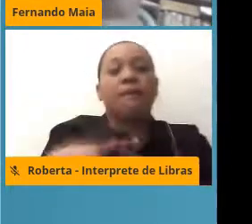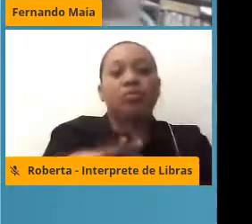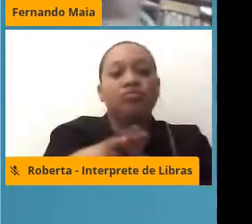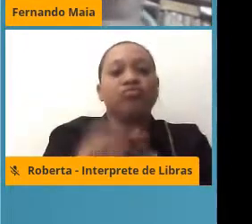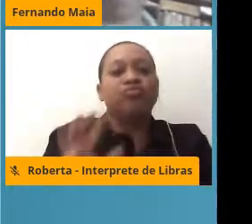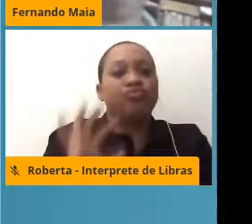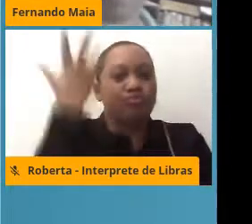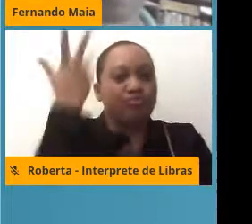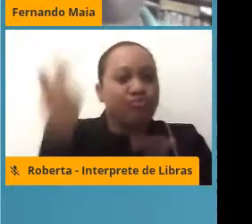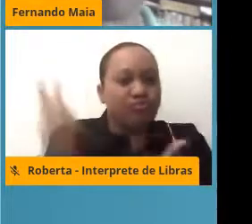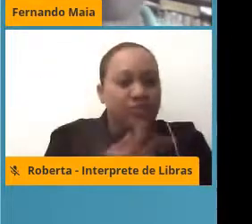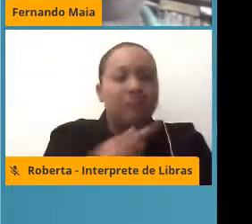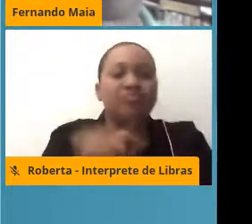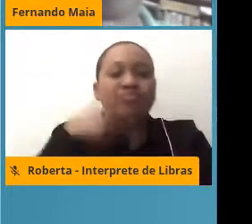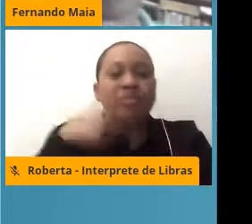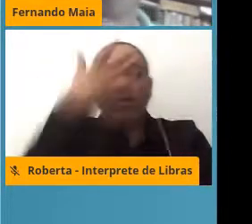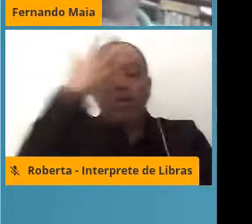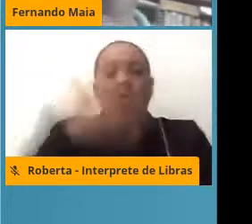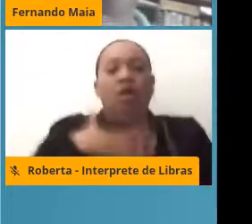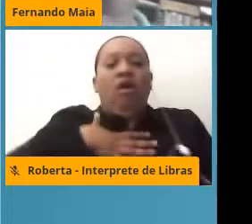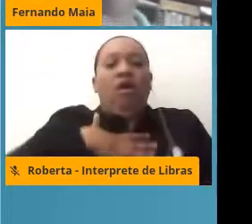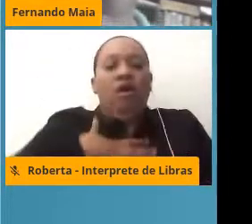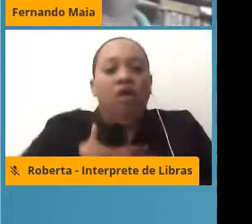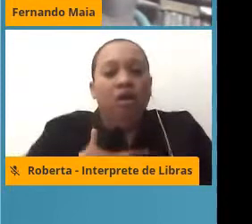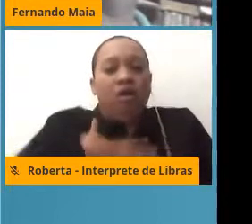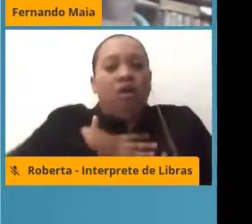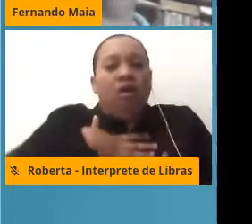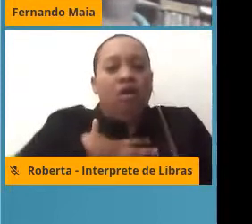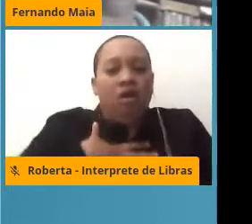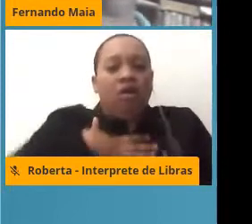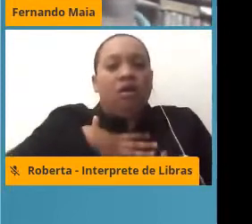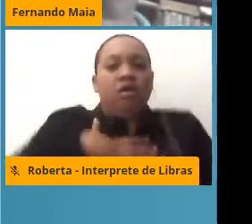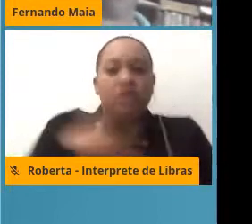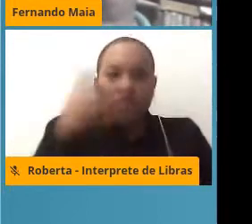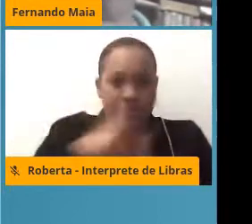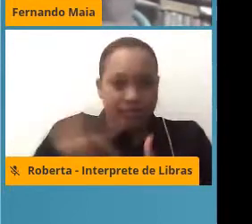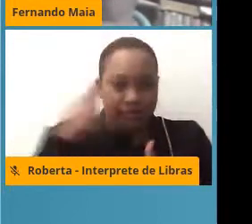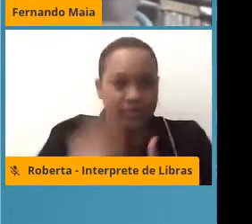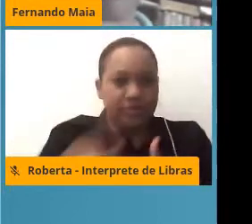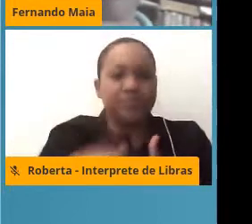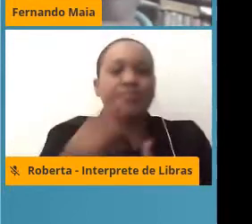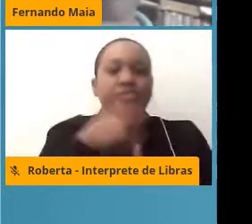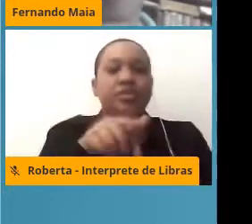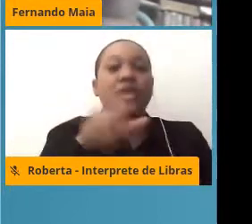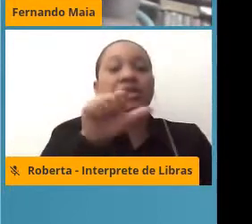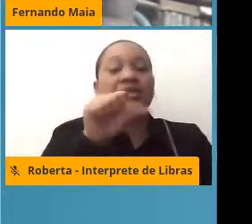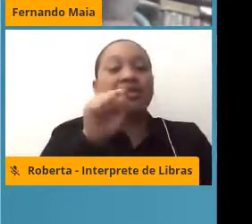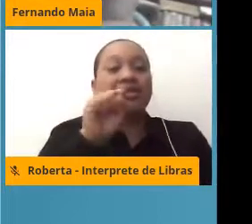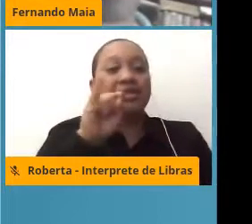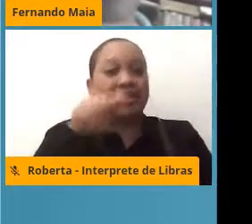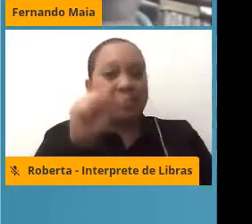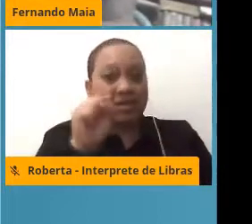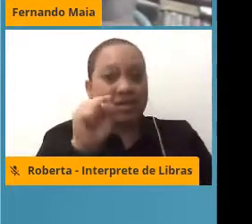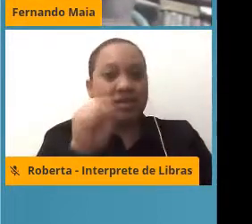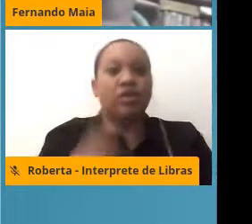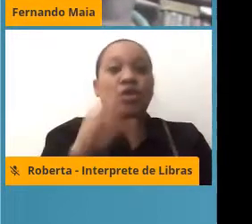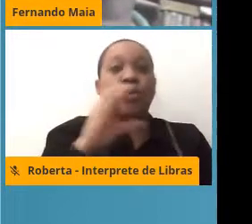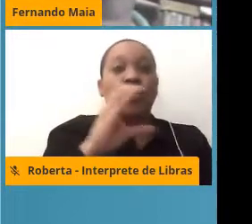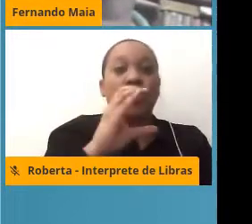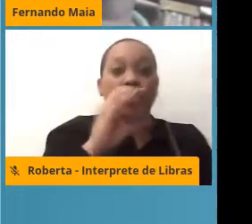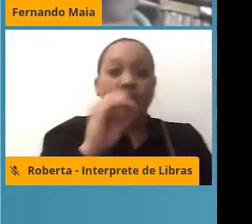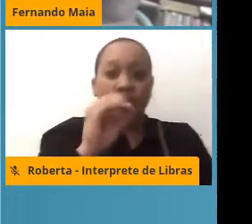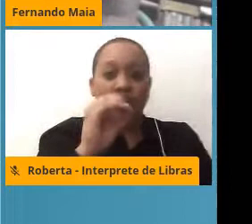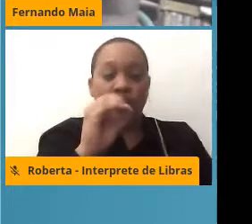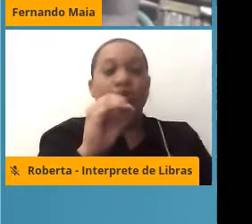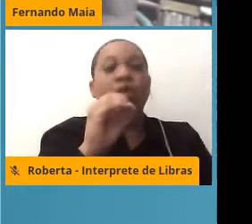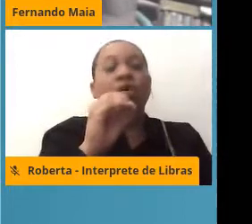causa uma insuficiência respiratória muito importante. E isso é chamado SARS. De Covid,